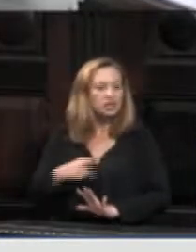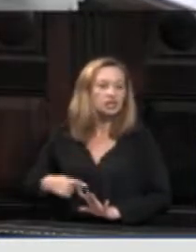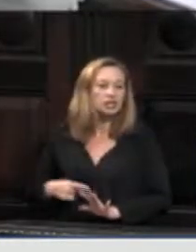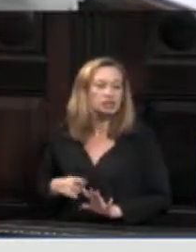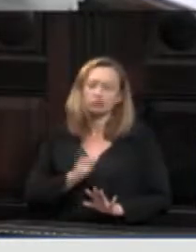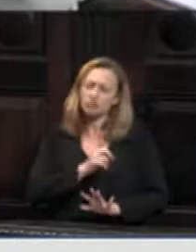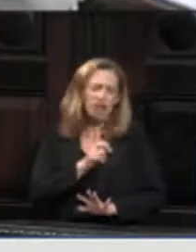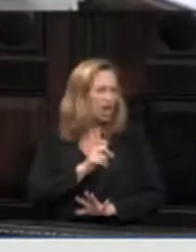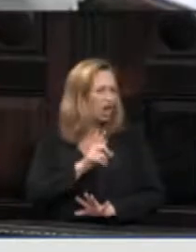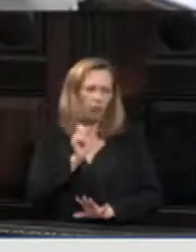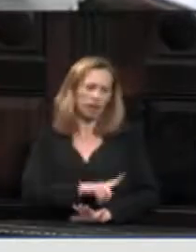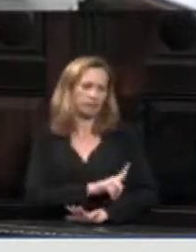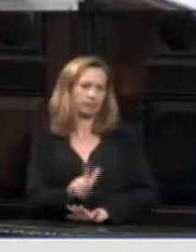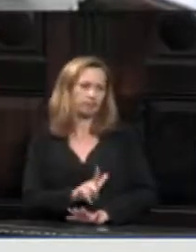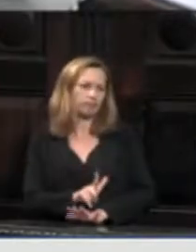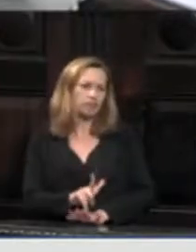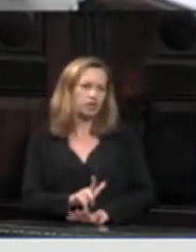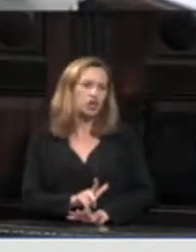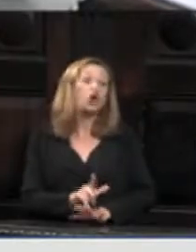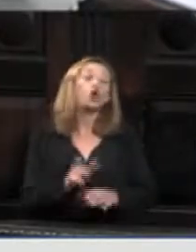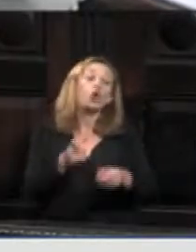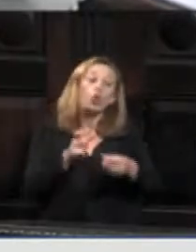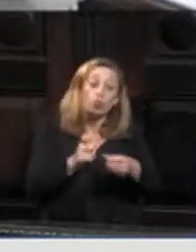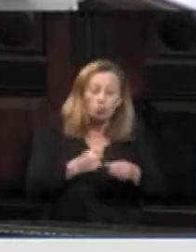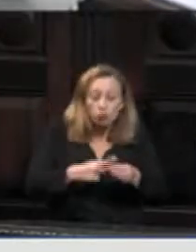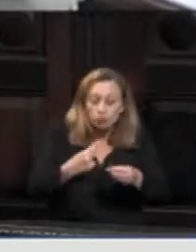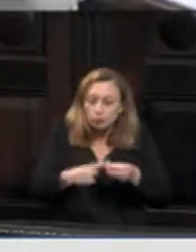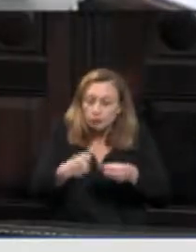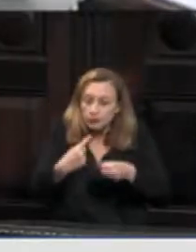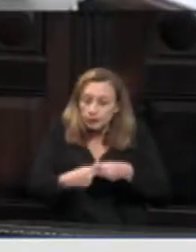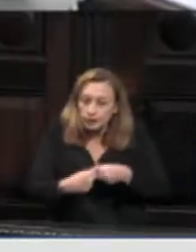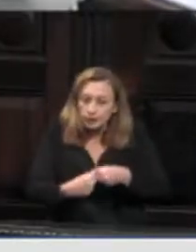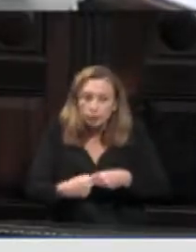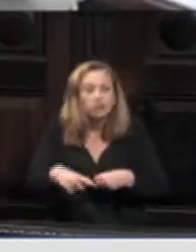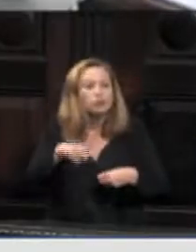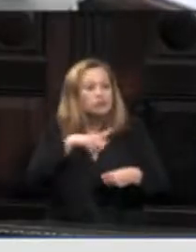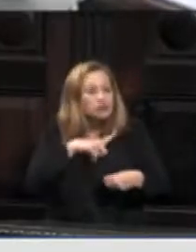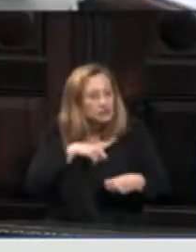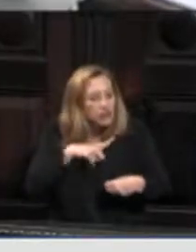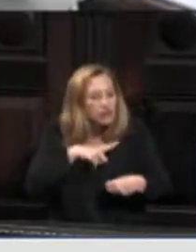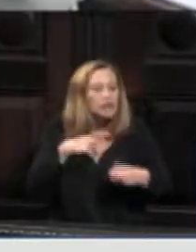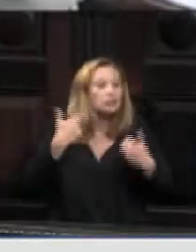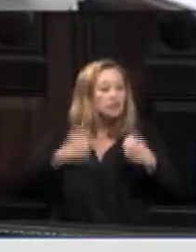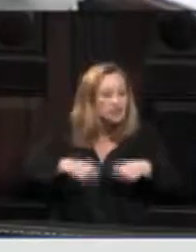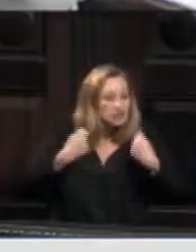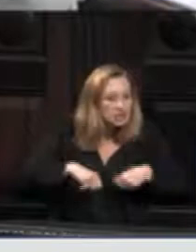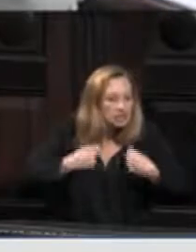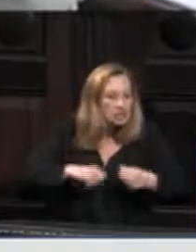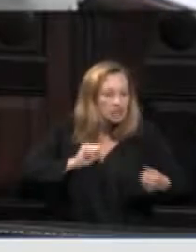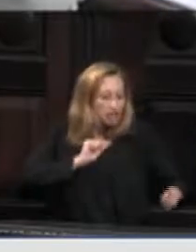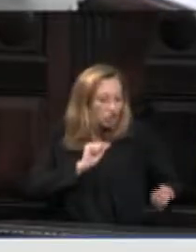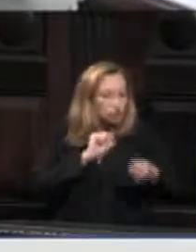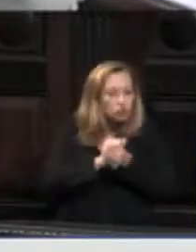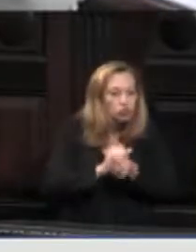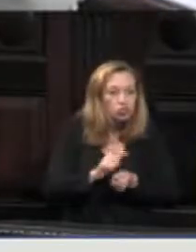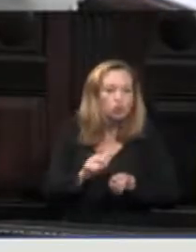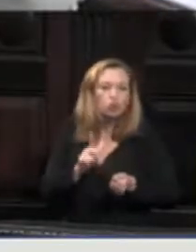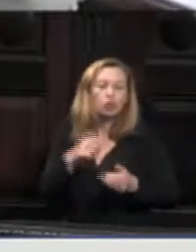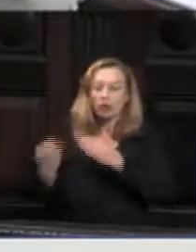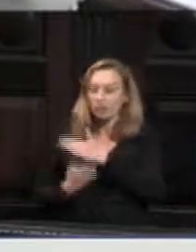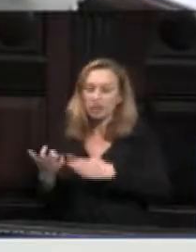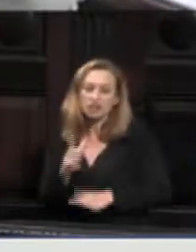é assim, não. O município tem que ter um convênio com a SEDAI.